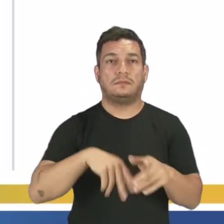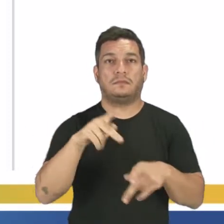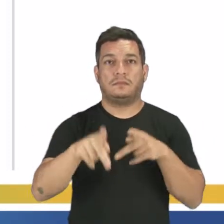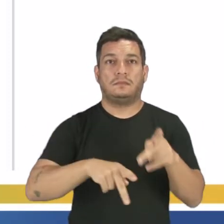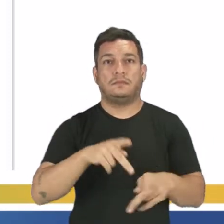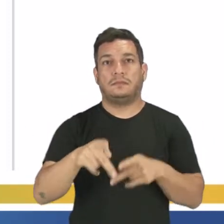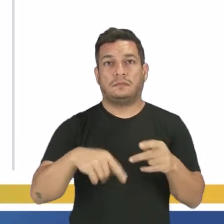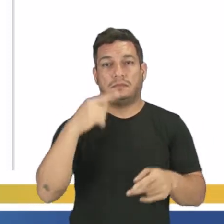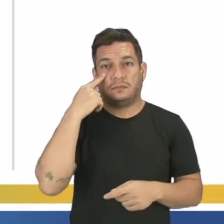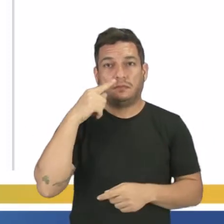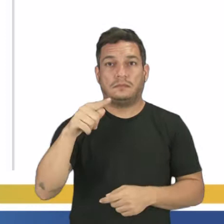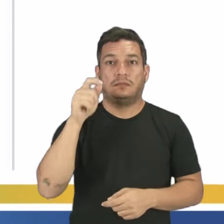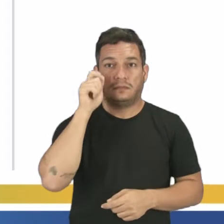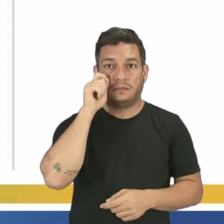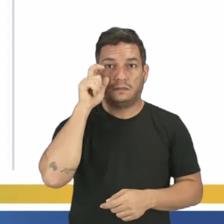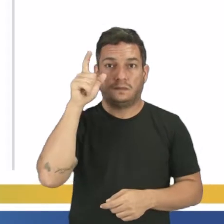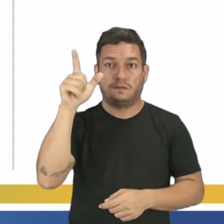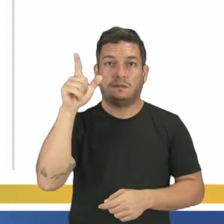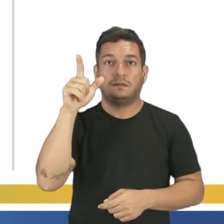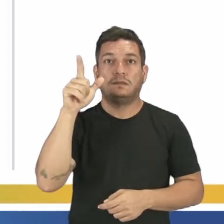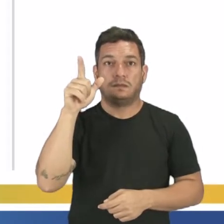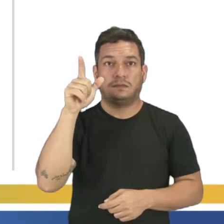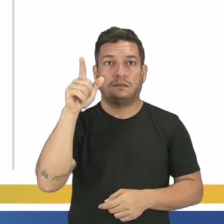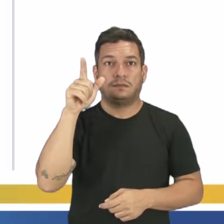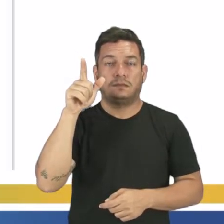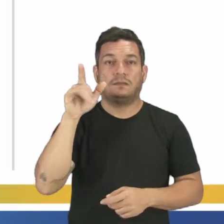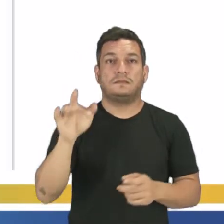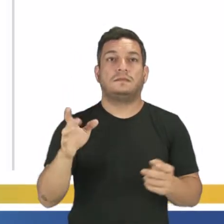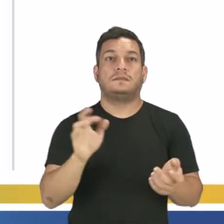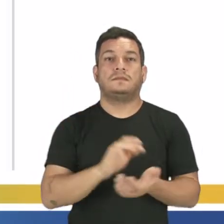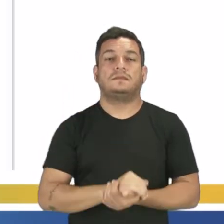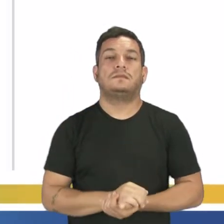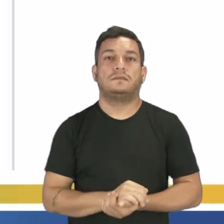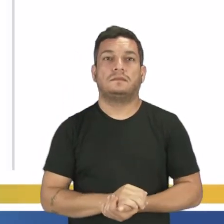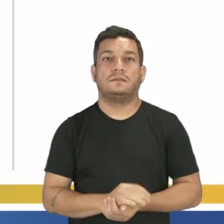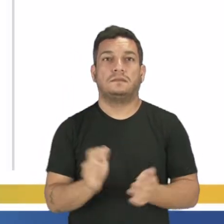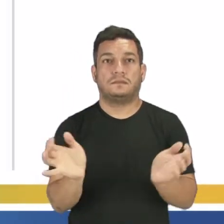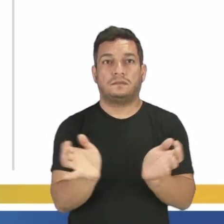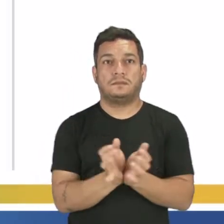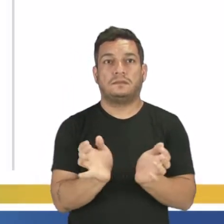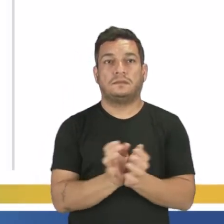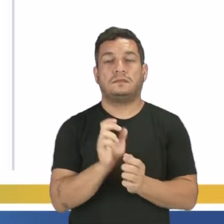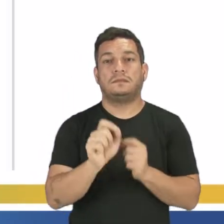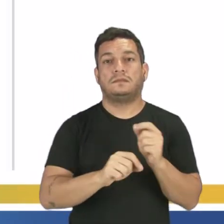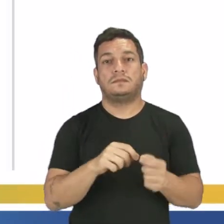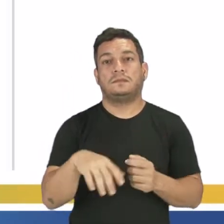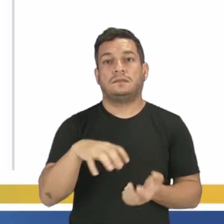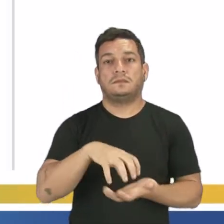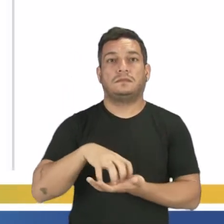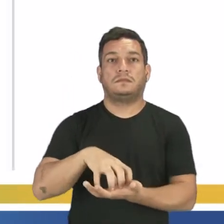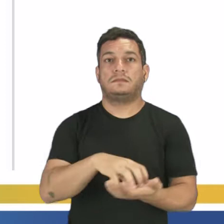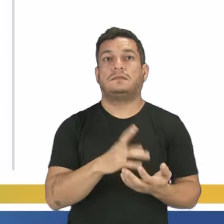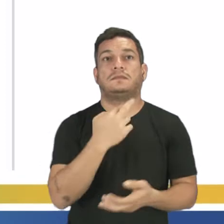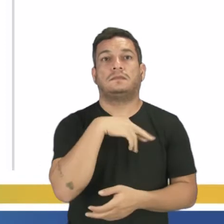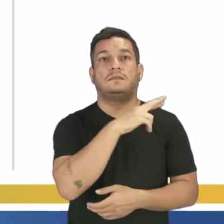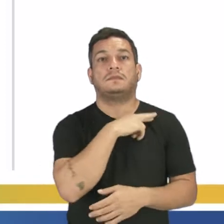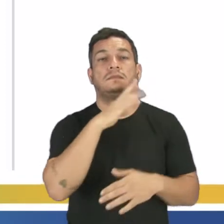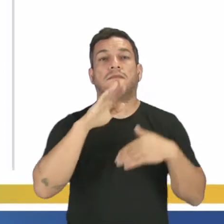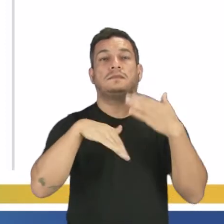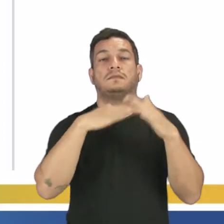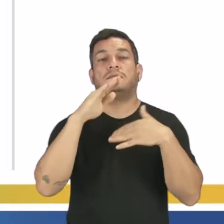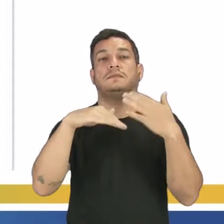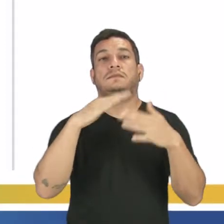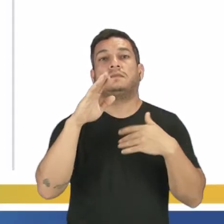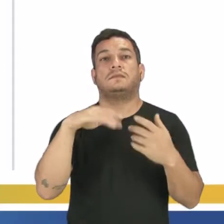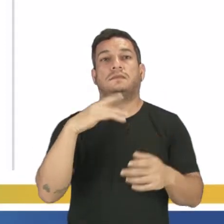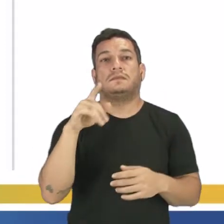de uma população visando o lucro. Conjunto de instituições responsáveis, o lucro